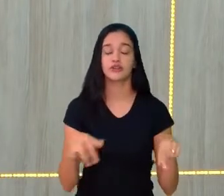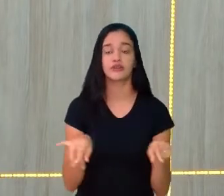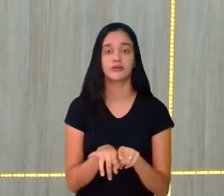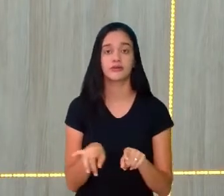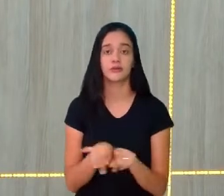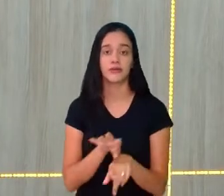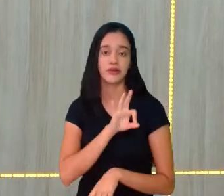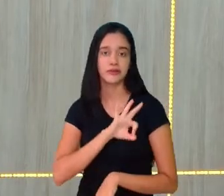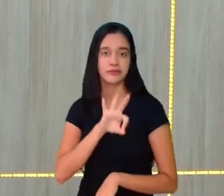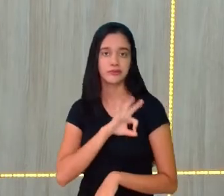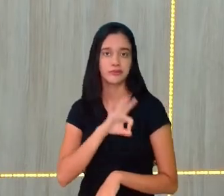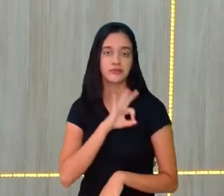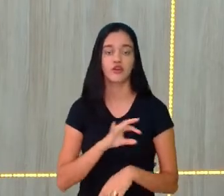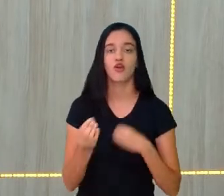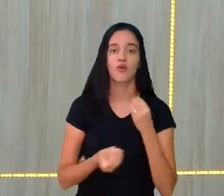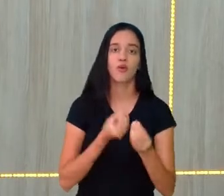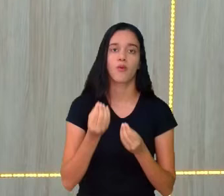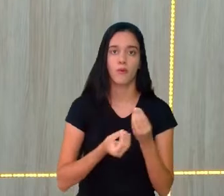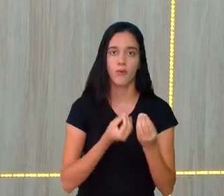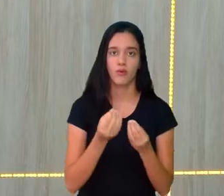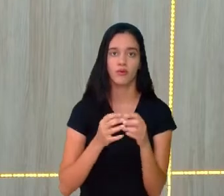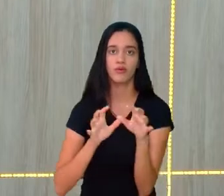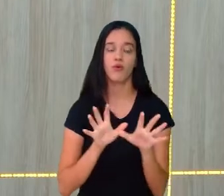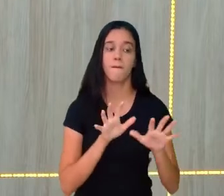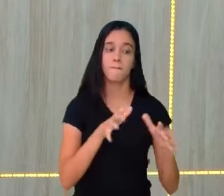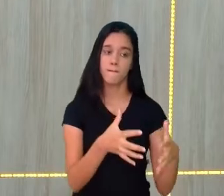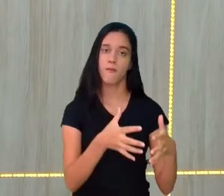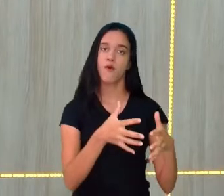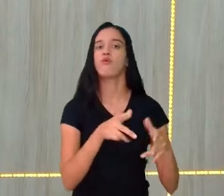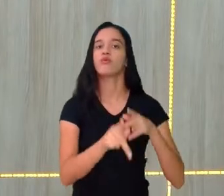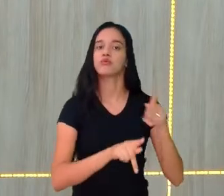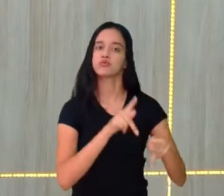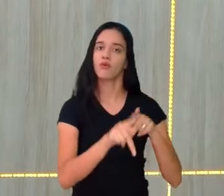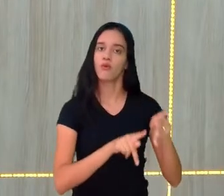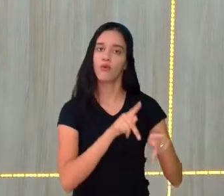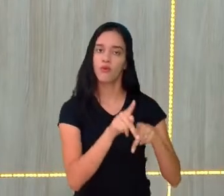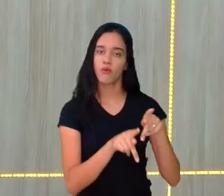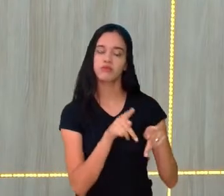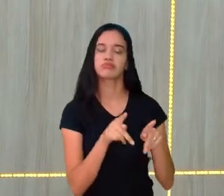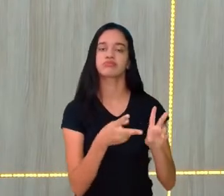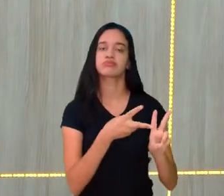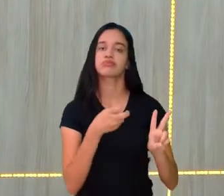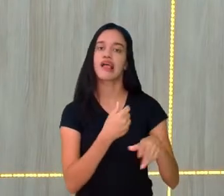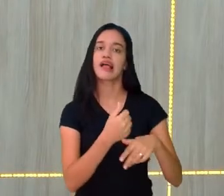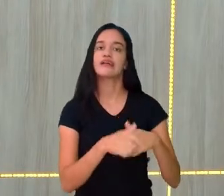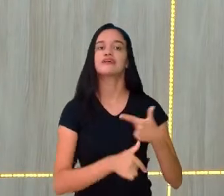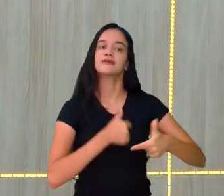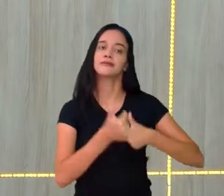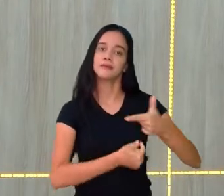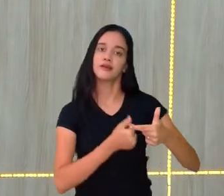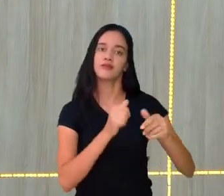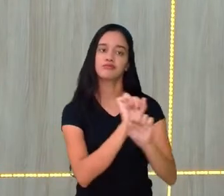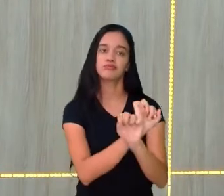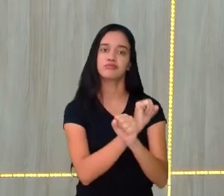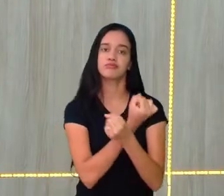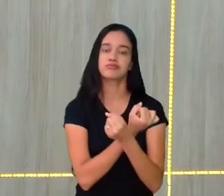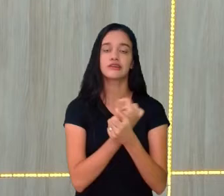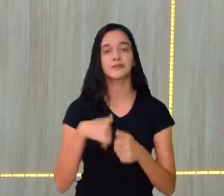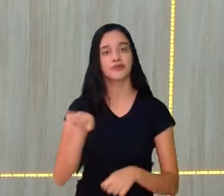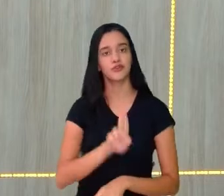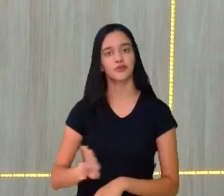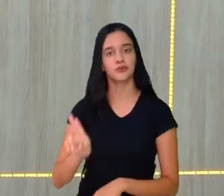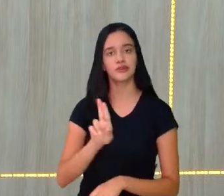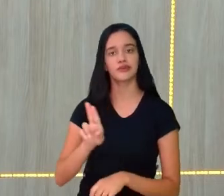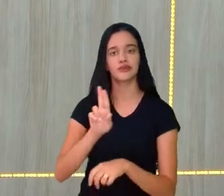como os povos originários trabalhavam, como se deu a montagem do sistema, né, escravista aqui, né, utilizando